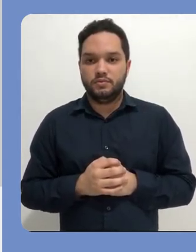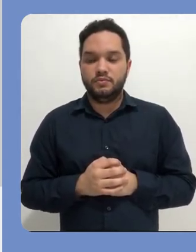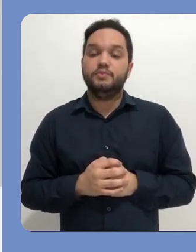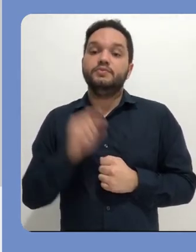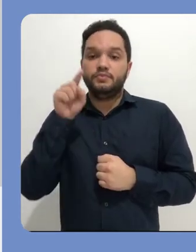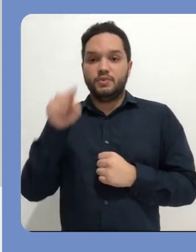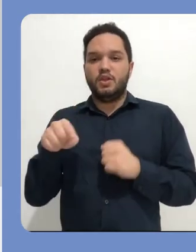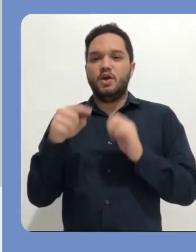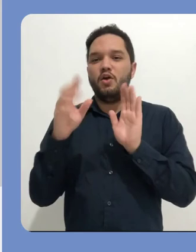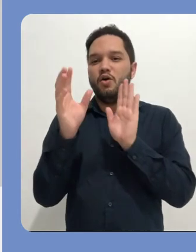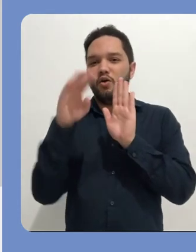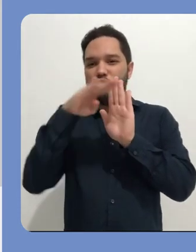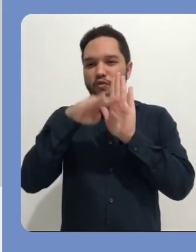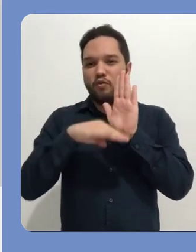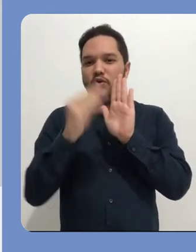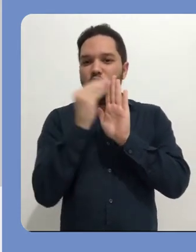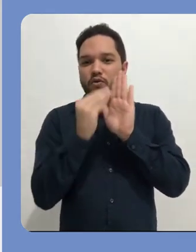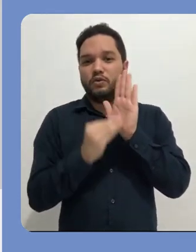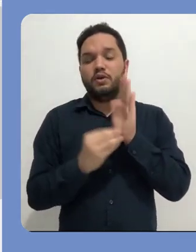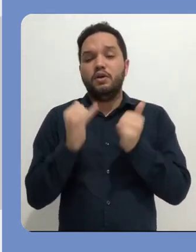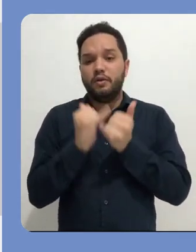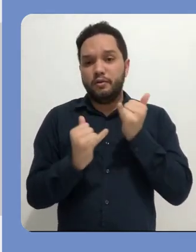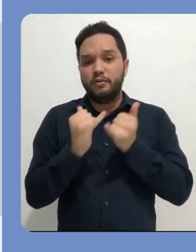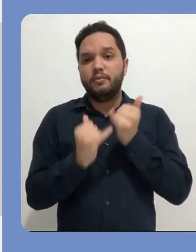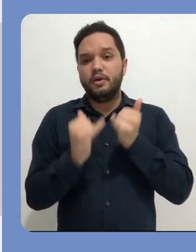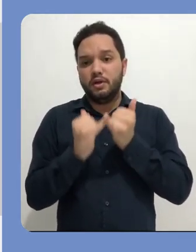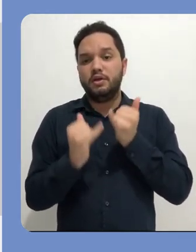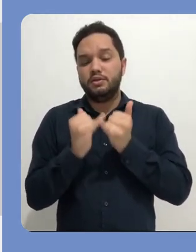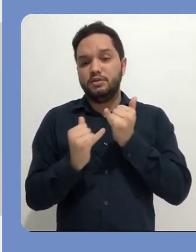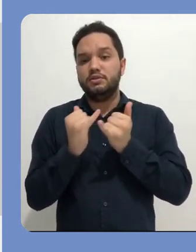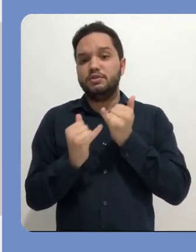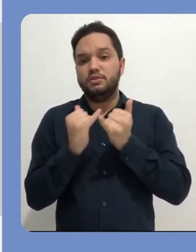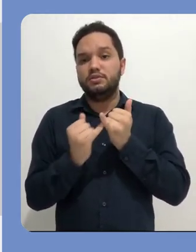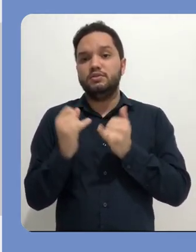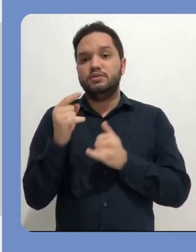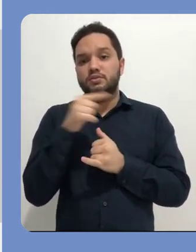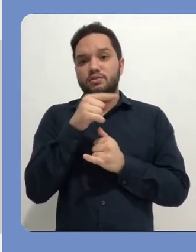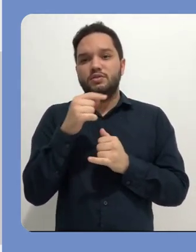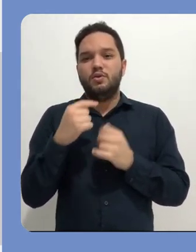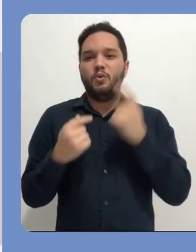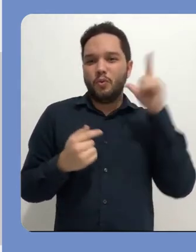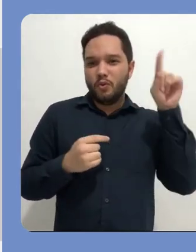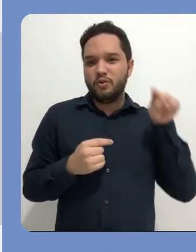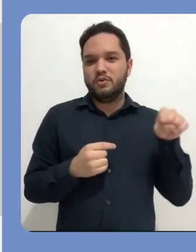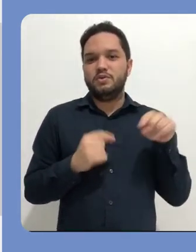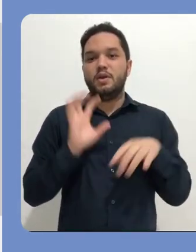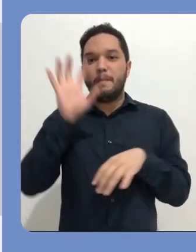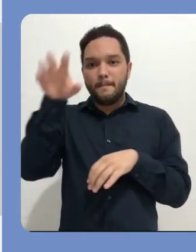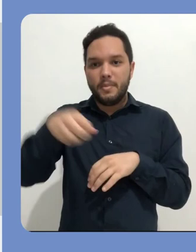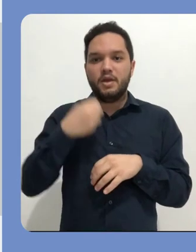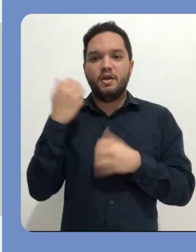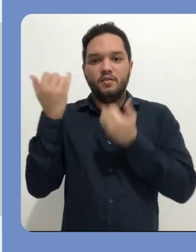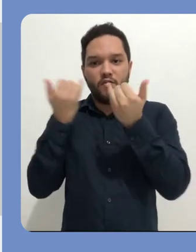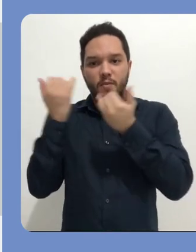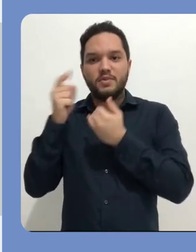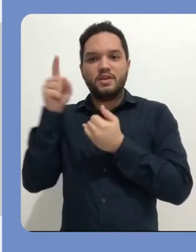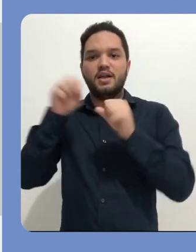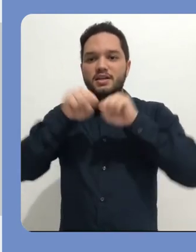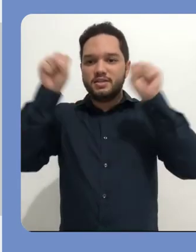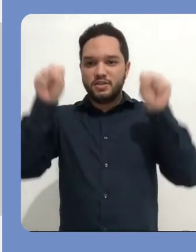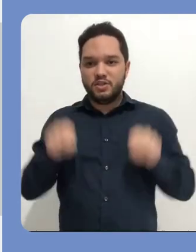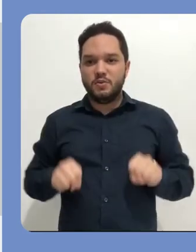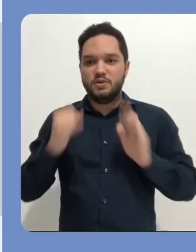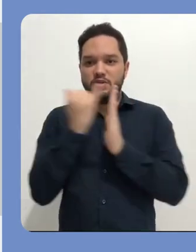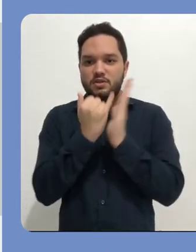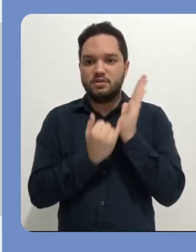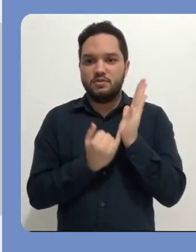O preenchimento desse formulário é muito semelhante ao anterior, quando você resgata as informações a